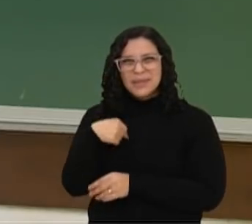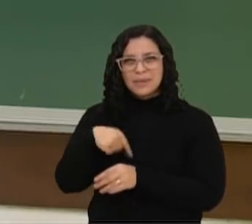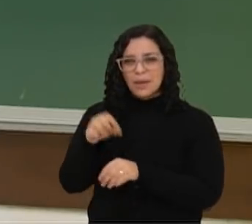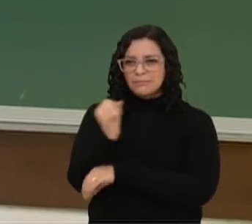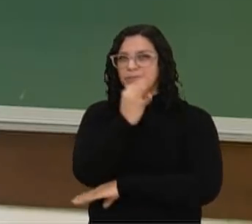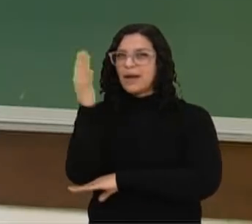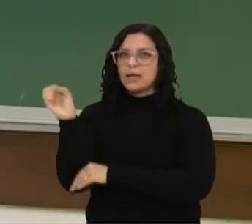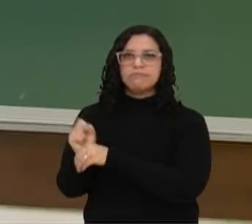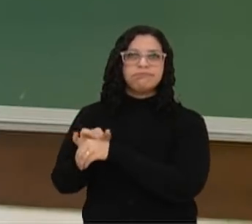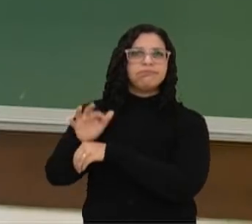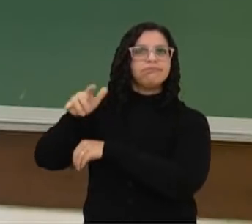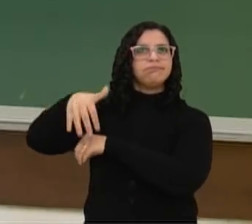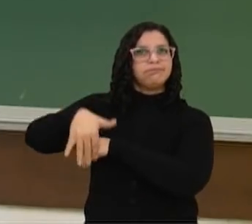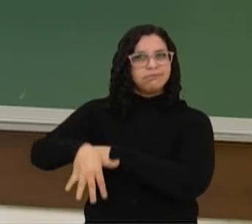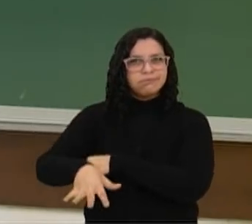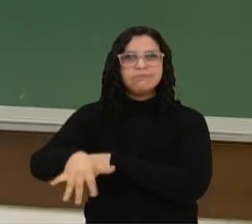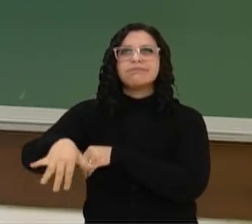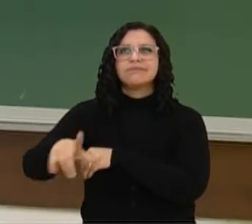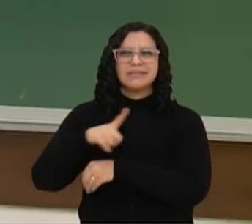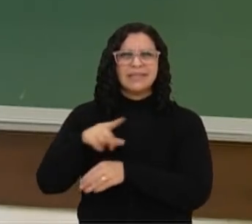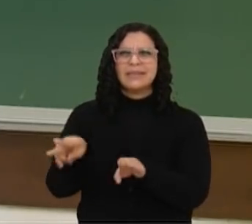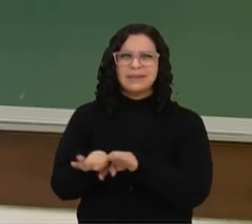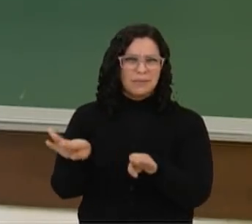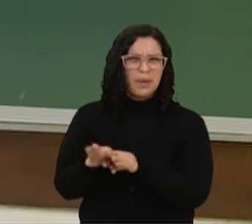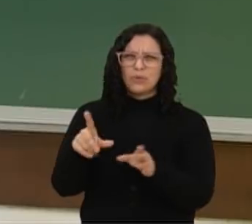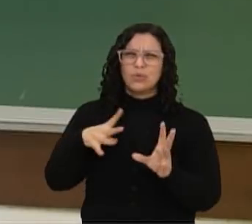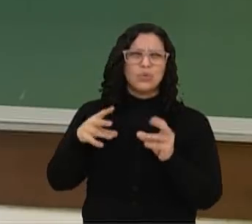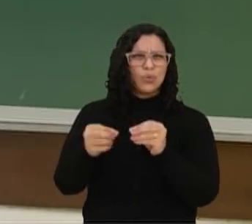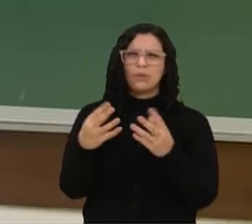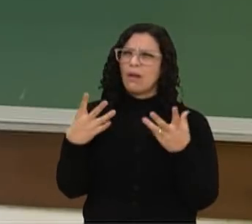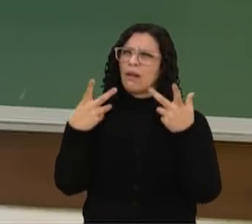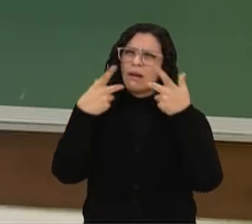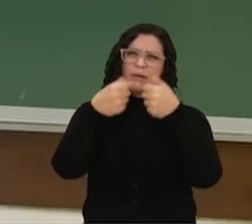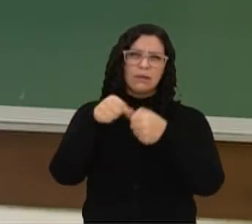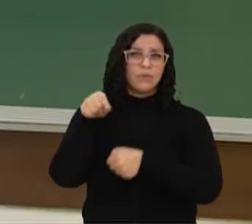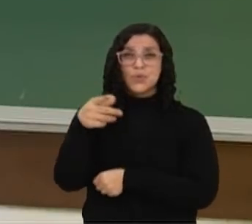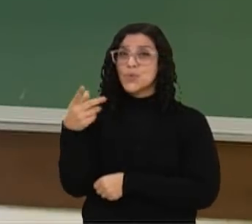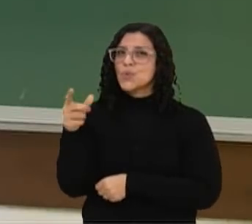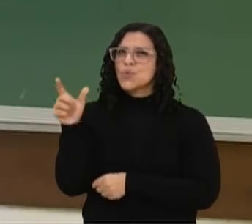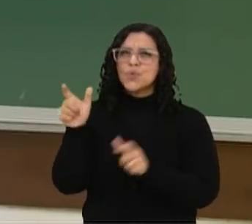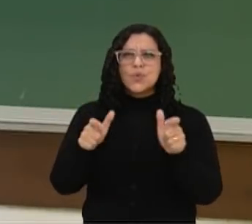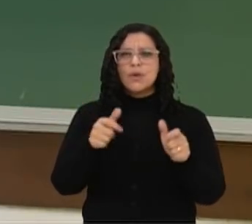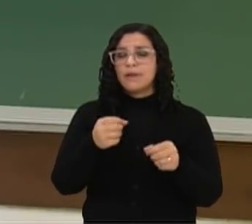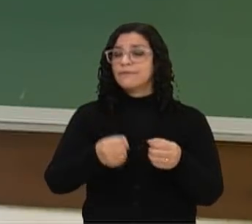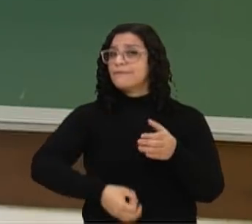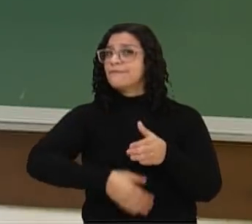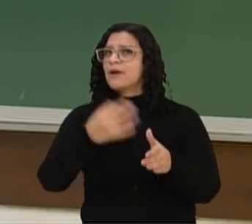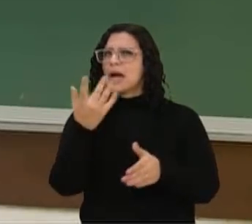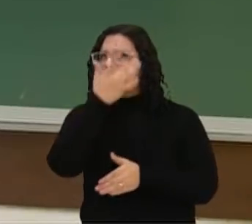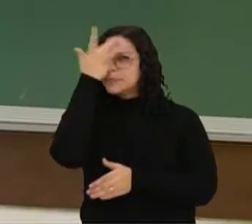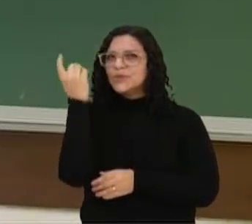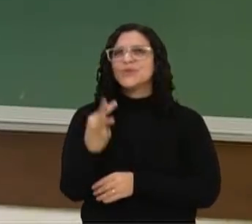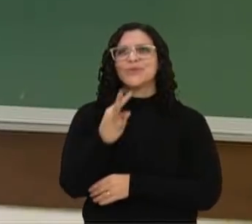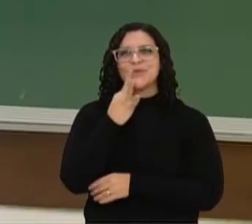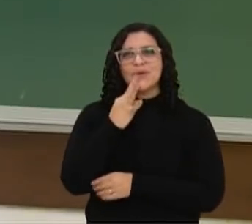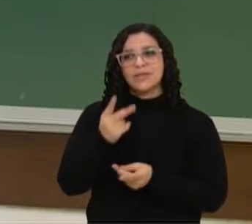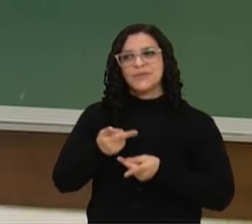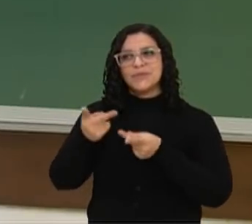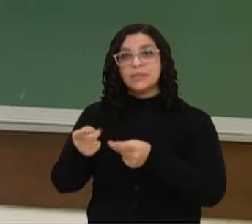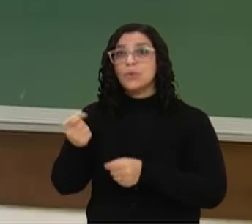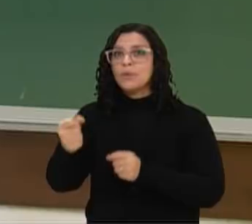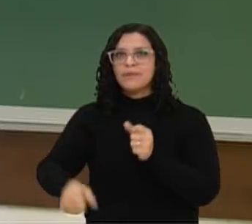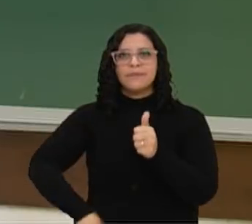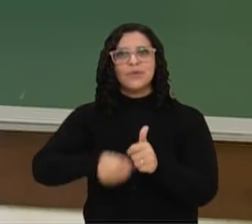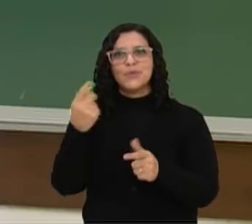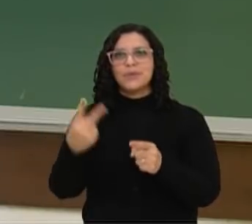parque, né? Incluindo ali as cataratas, as quedas, que é um atrativo ali que muita gente conhece, às vezes vai 1,